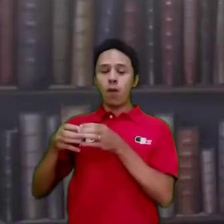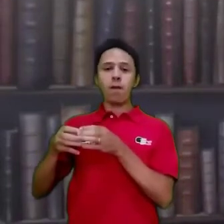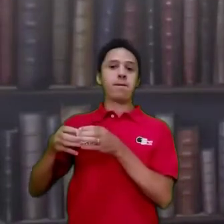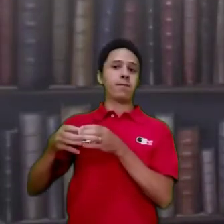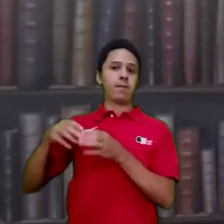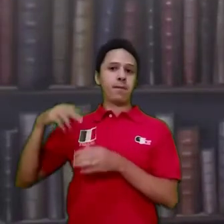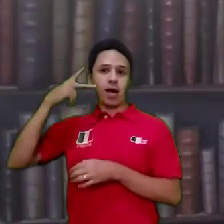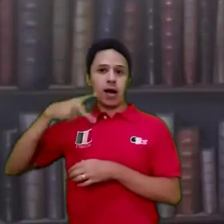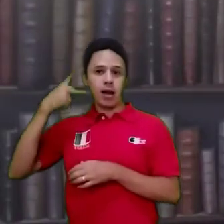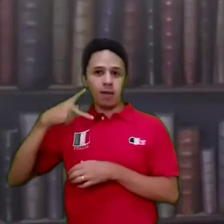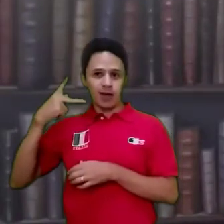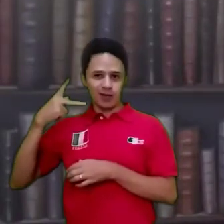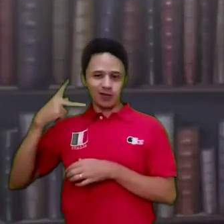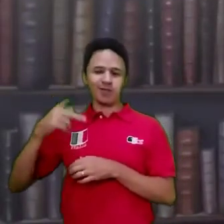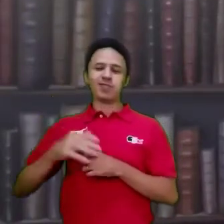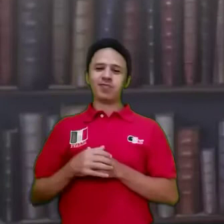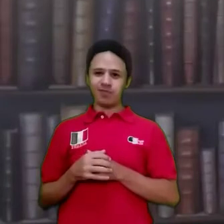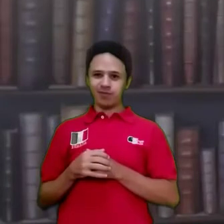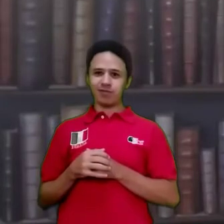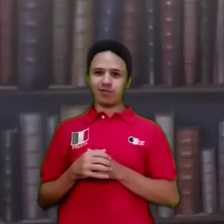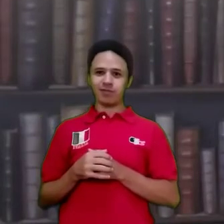que depôs Jaime II.